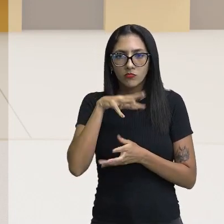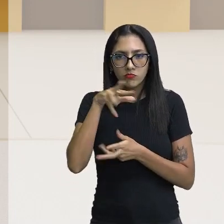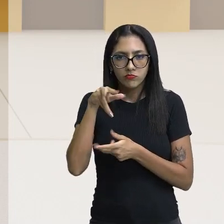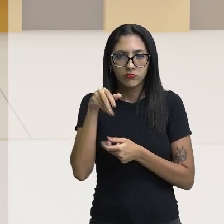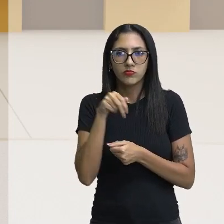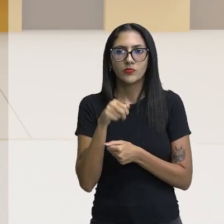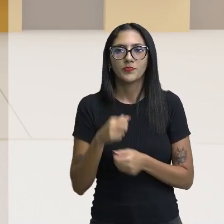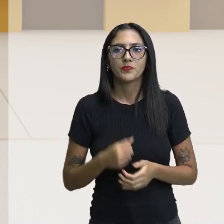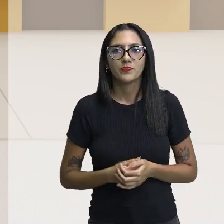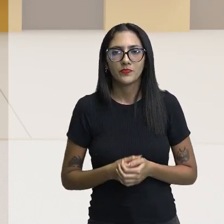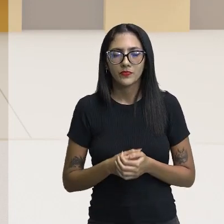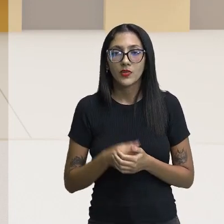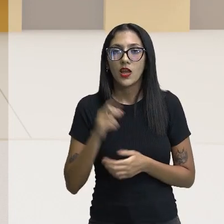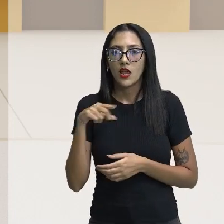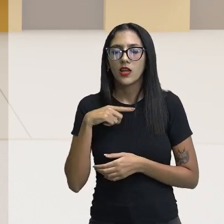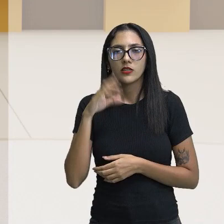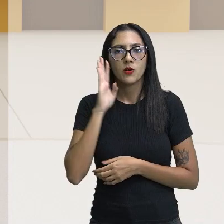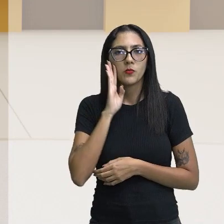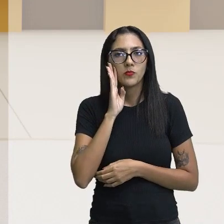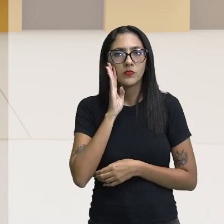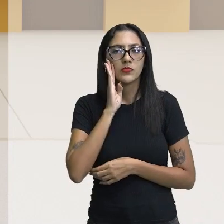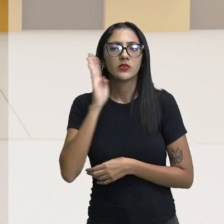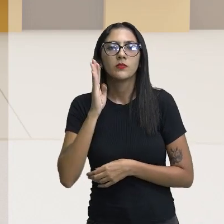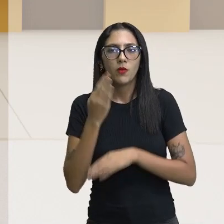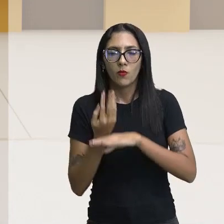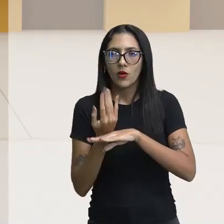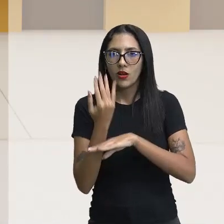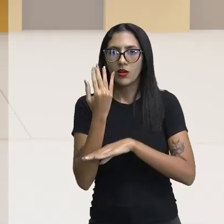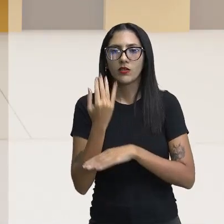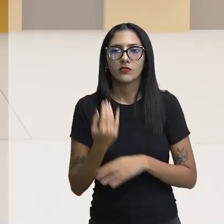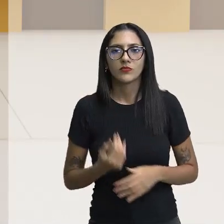o principal gás que aquece o planeta.